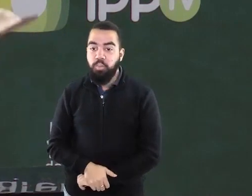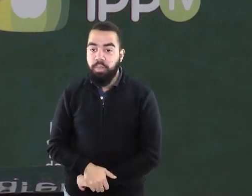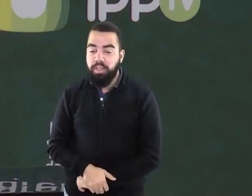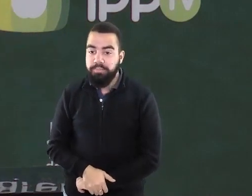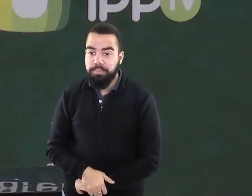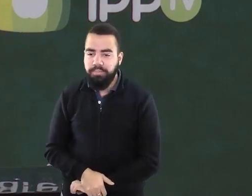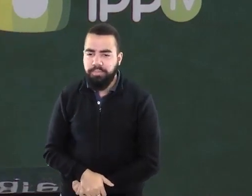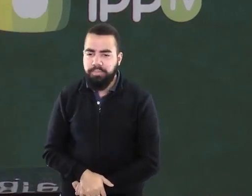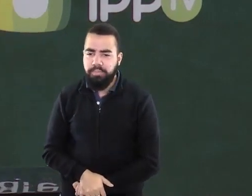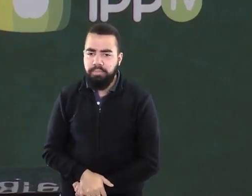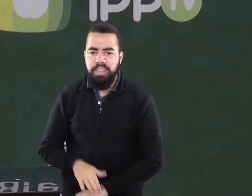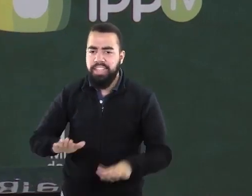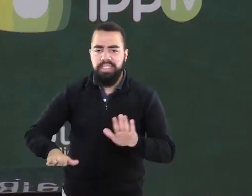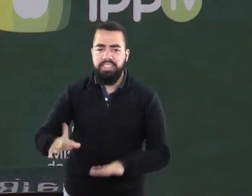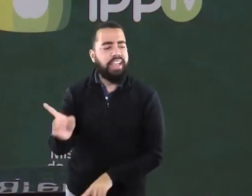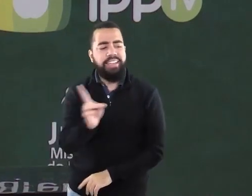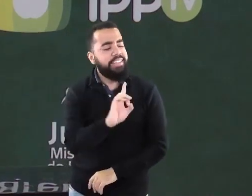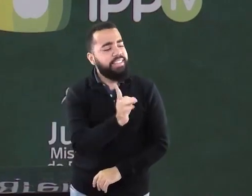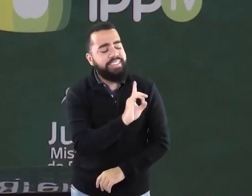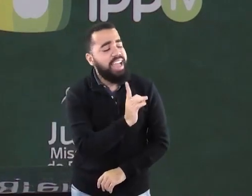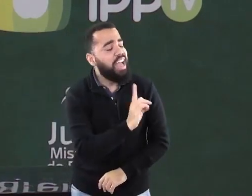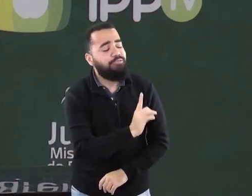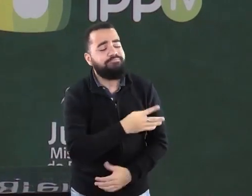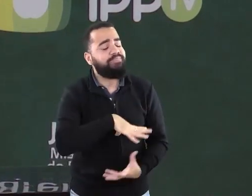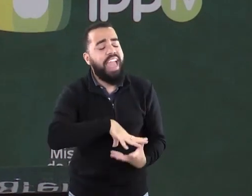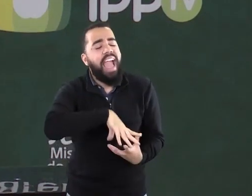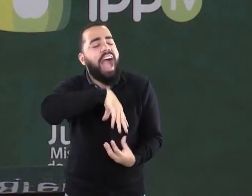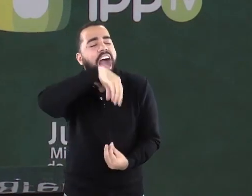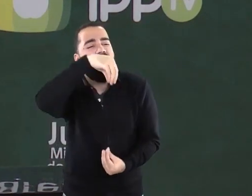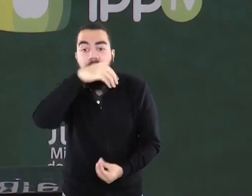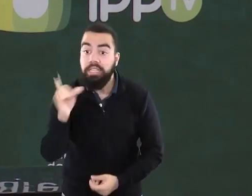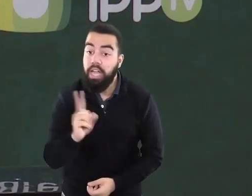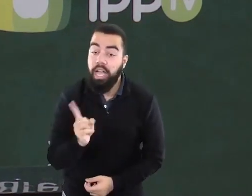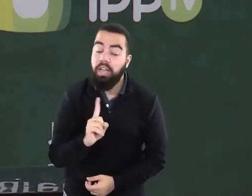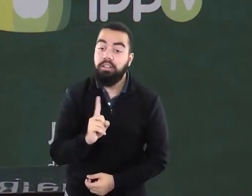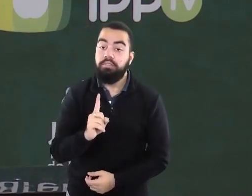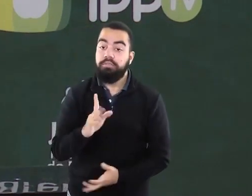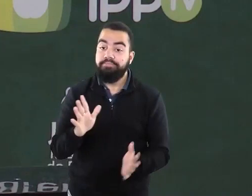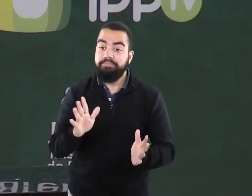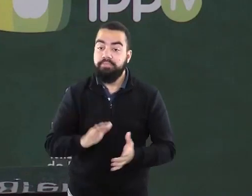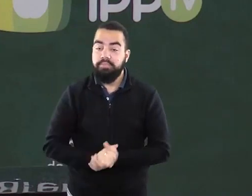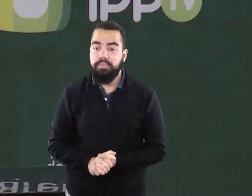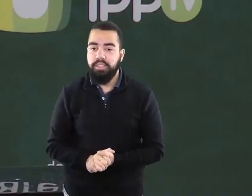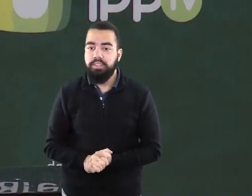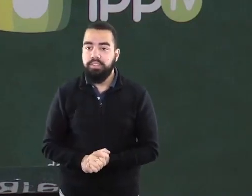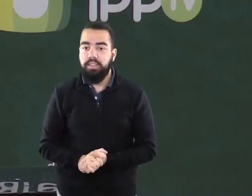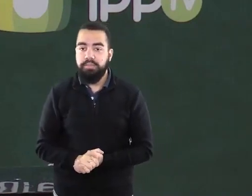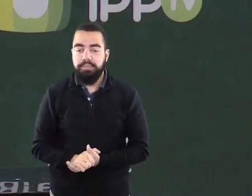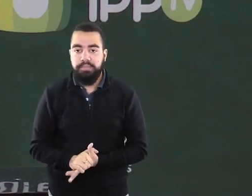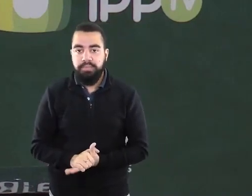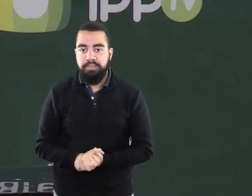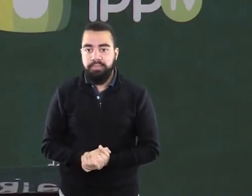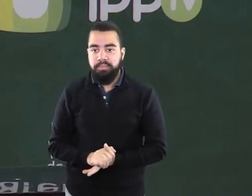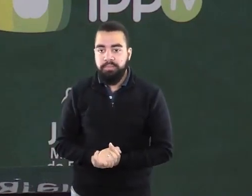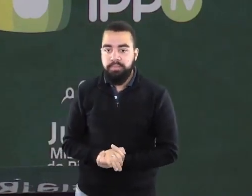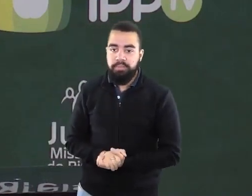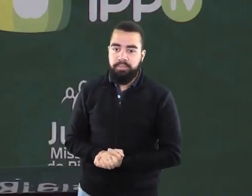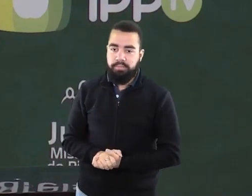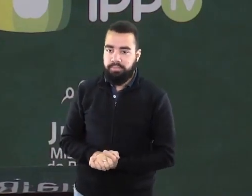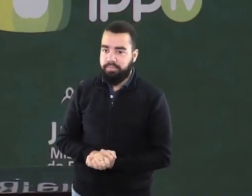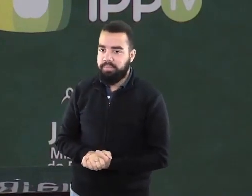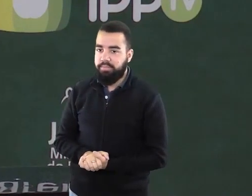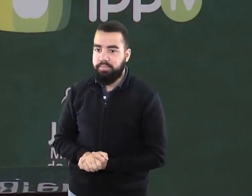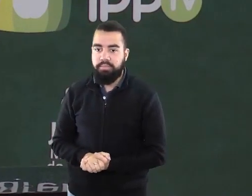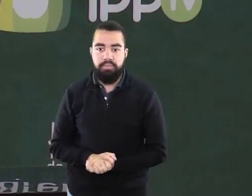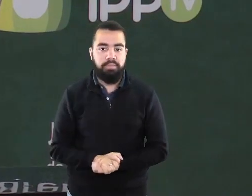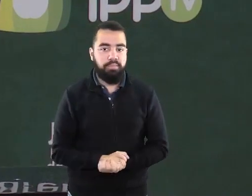Às vezes a gente pensa, não, pastor, esse negócio não é espiritual, não. É assim, sabia? É espiritual. Espiritual.